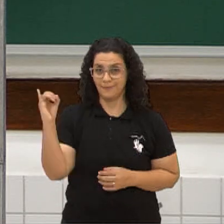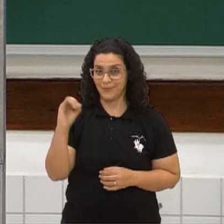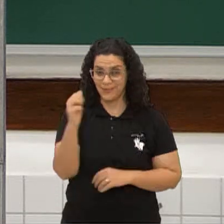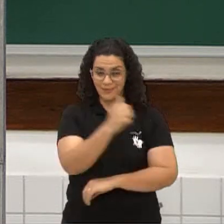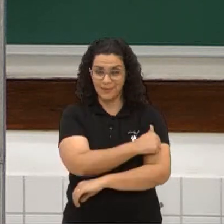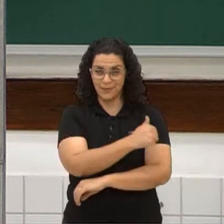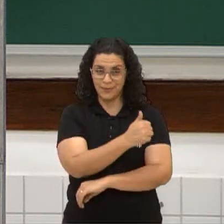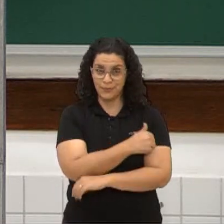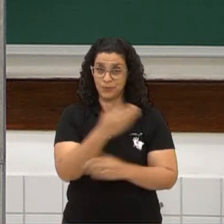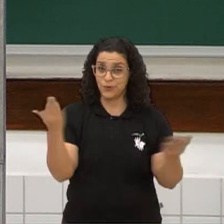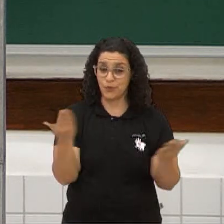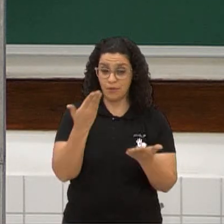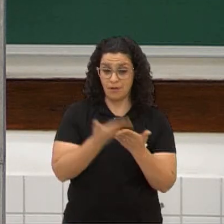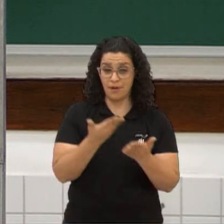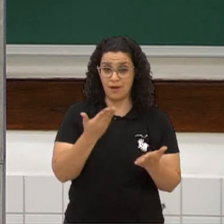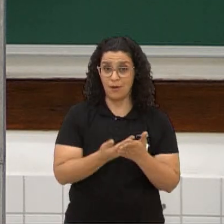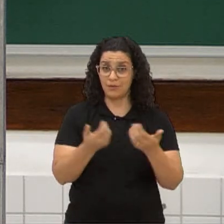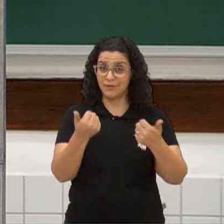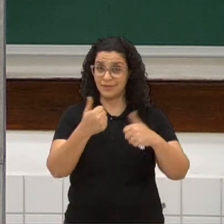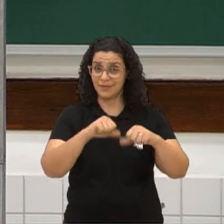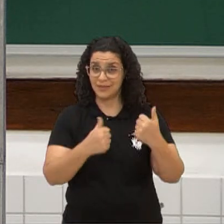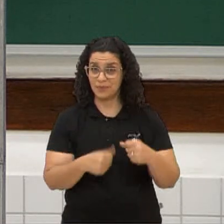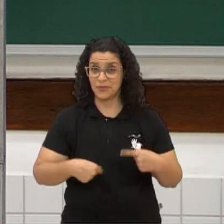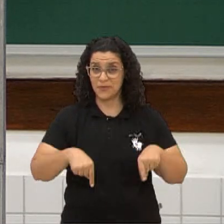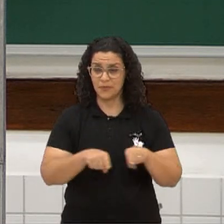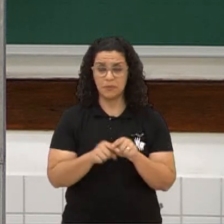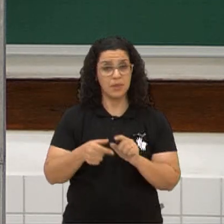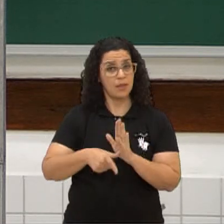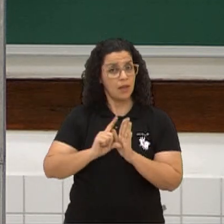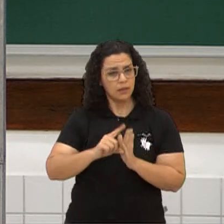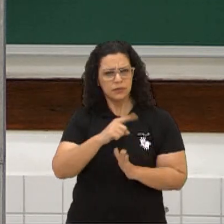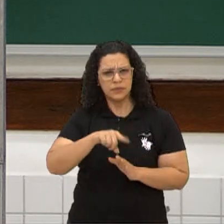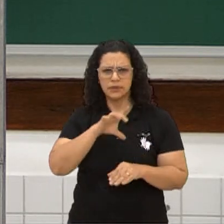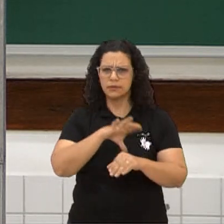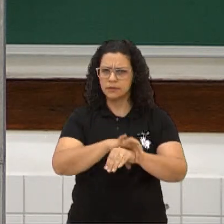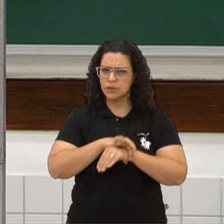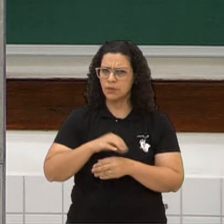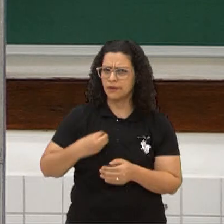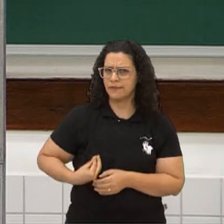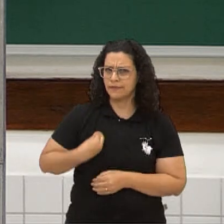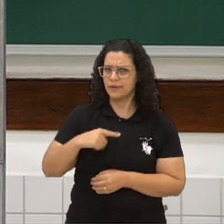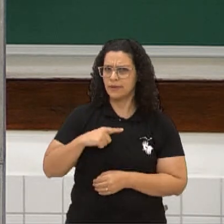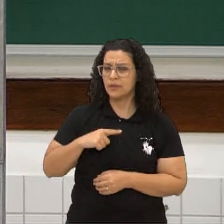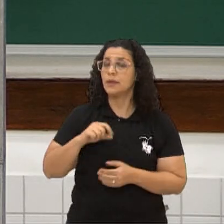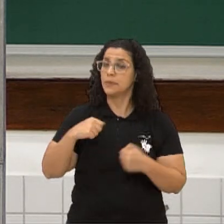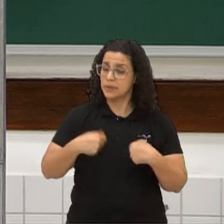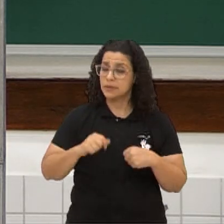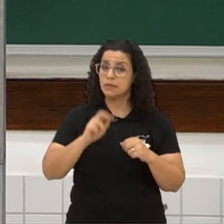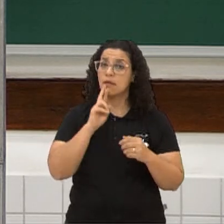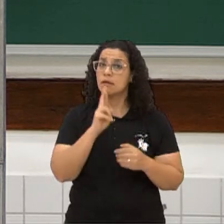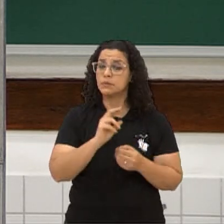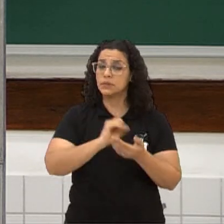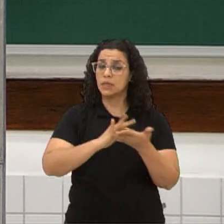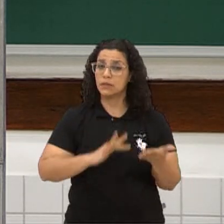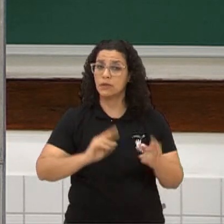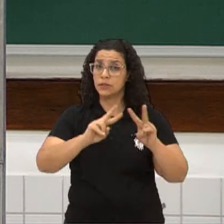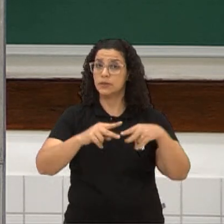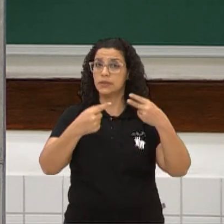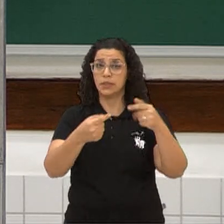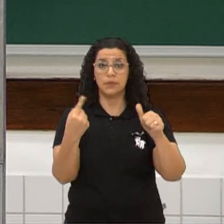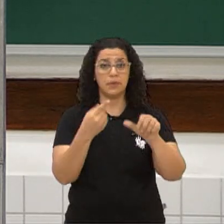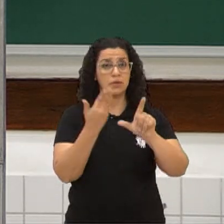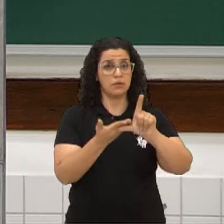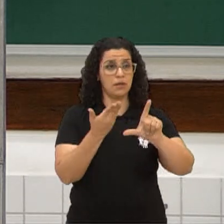Olá, alunos! Vamos para mais uma aula de Química. Mas antes, para garantir a sua presença, faça a atividade que está no primeiro link